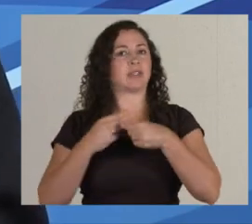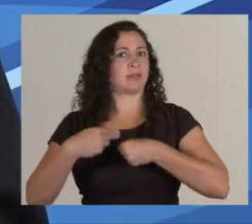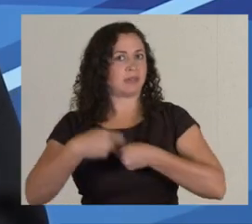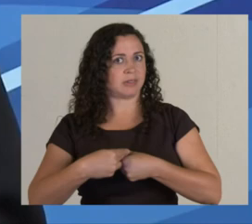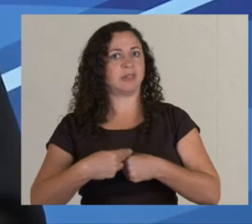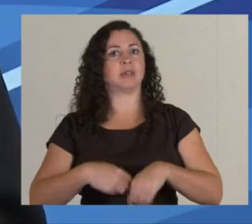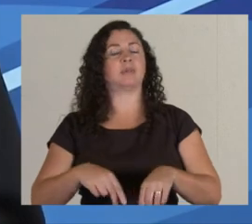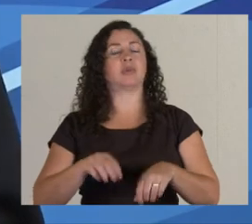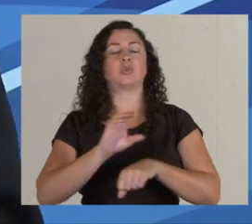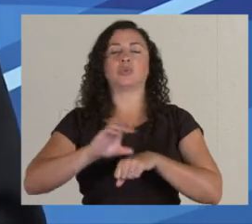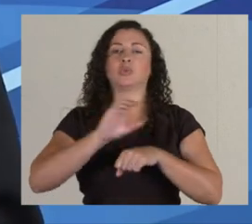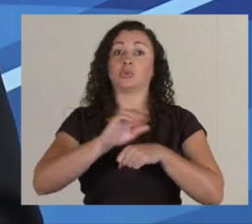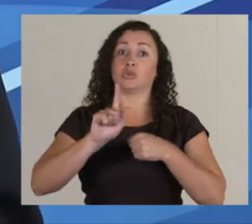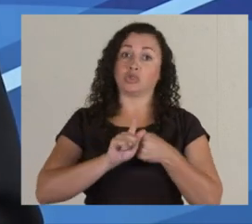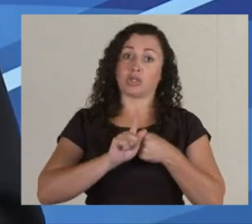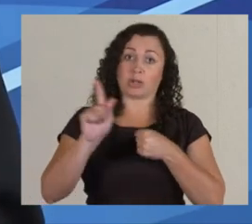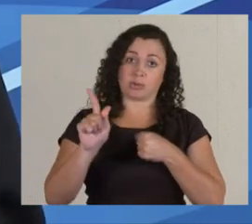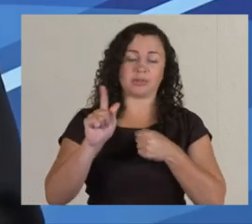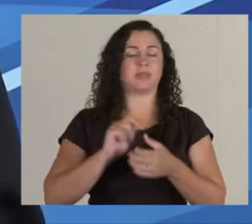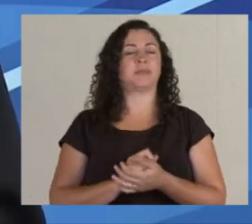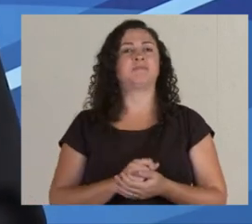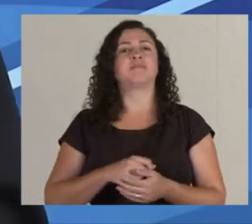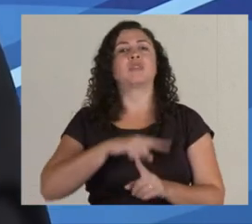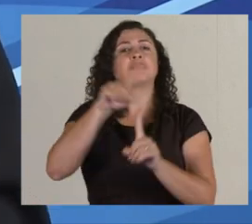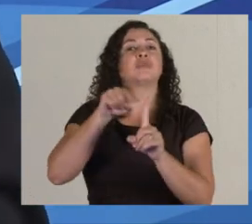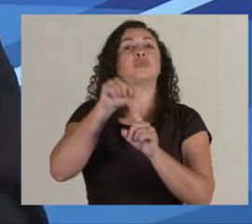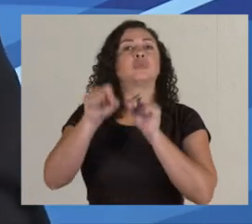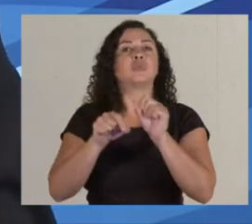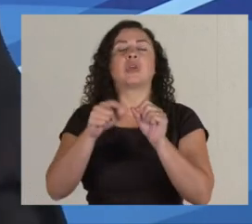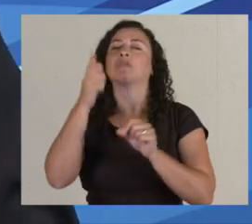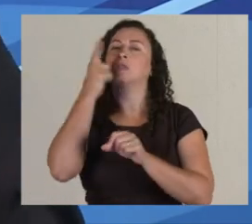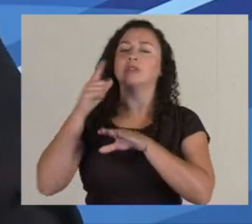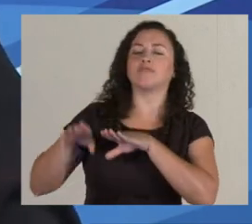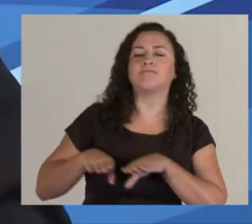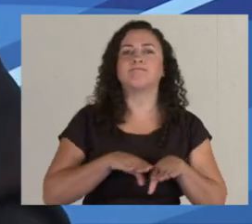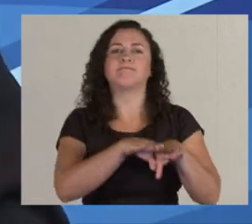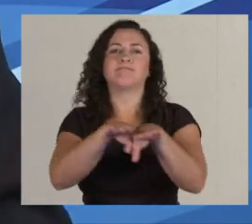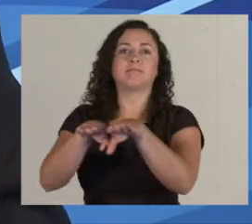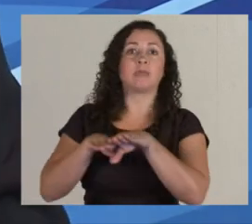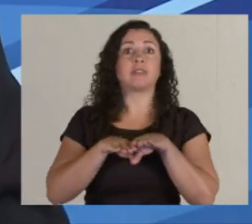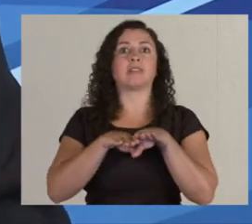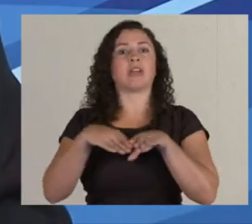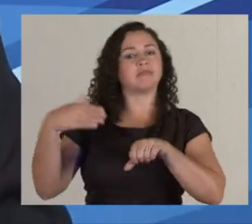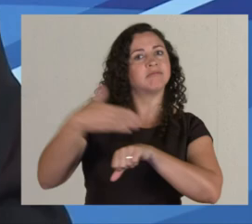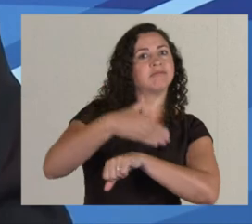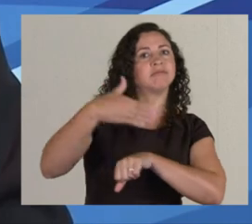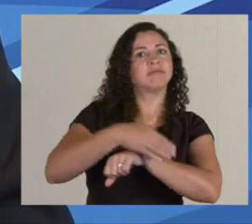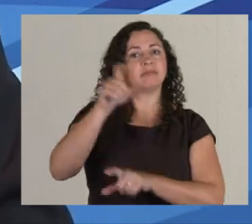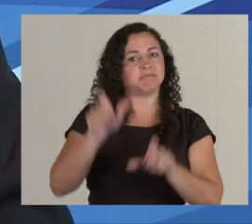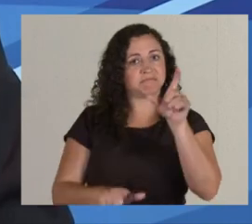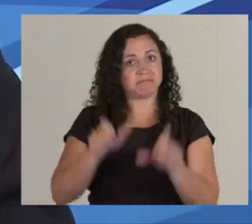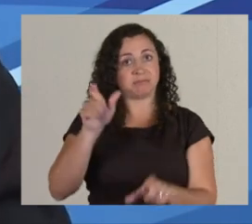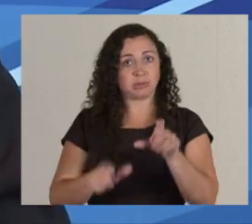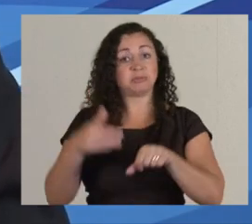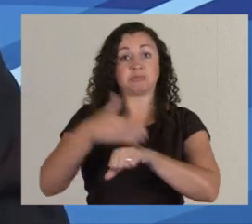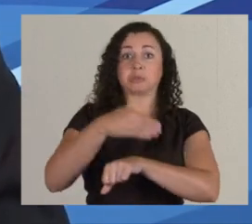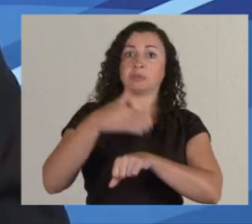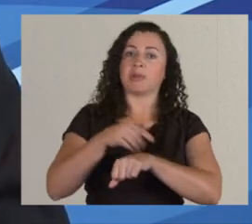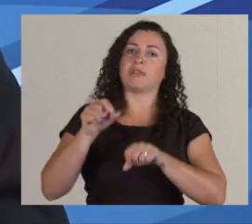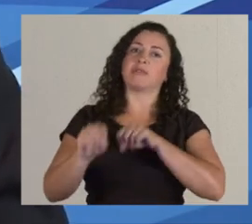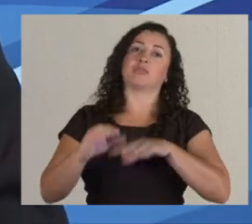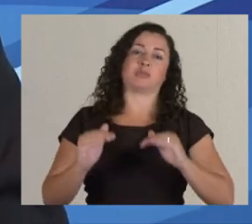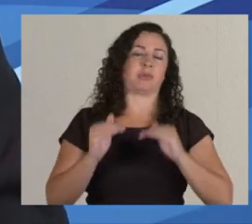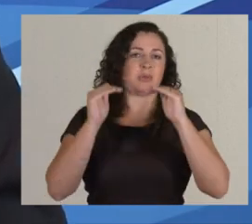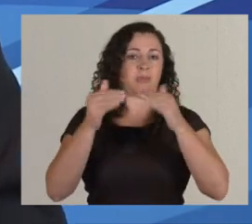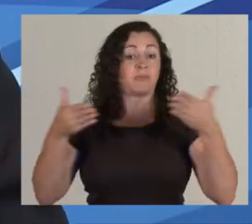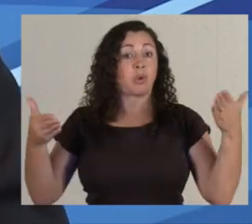universidade, nos cursos de graduação, em busca aí de uma maior equidade, né, no acesso ao ensino superior. Aqui nos